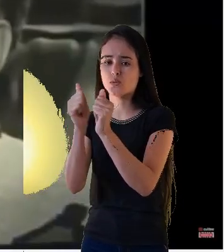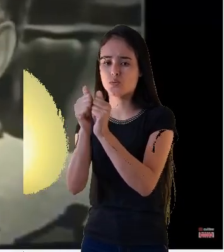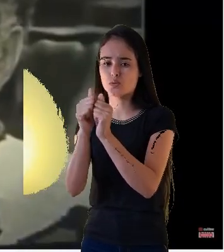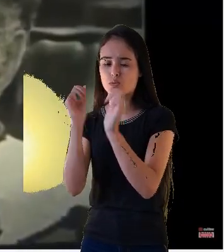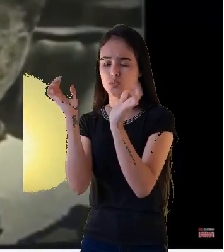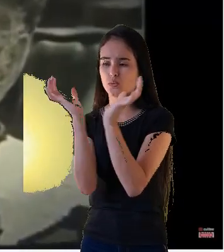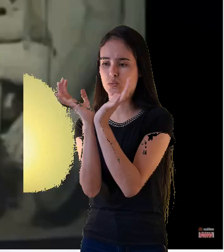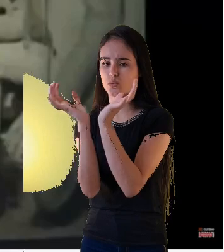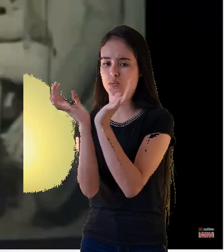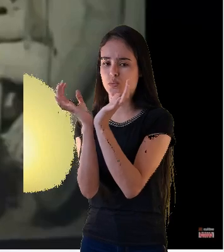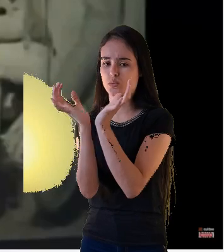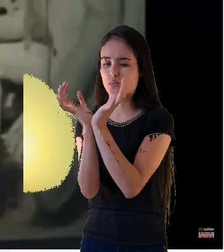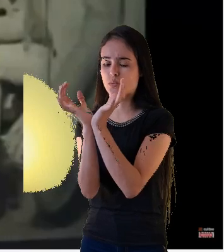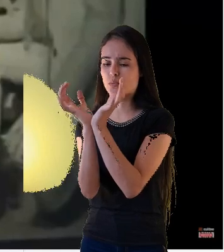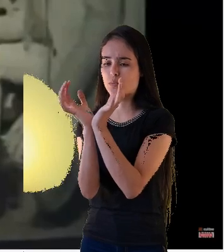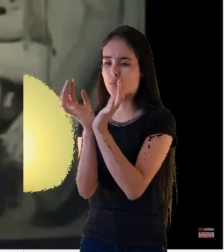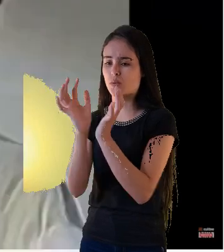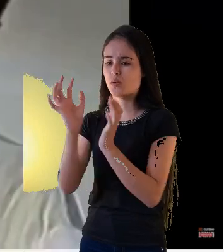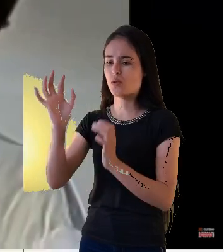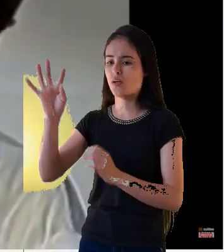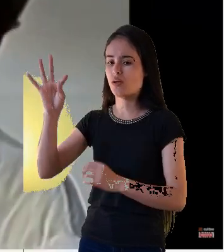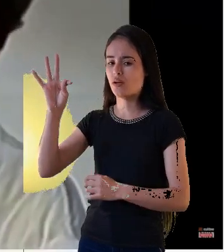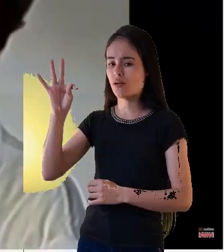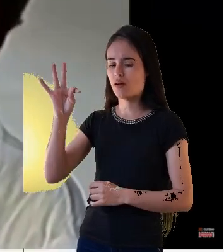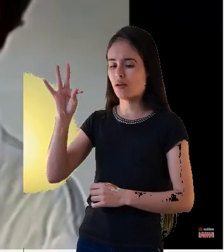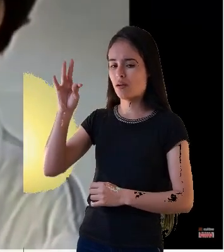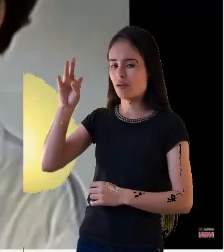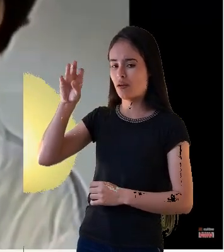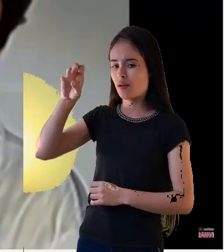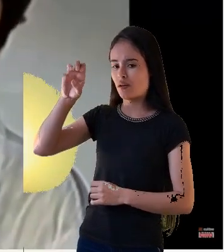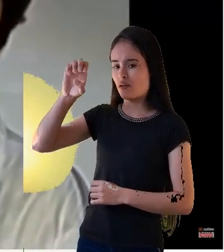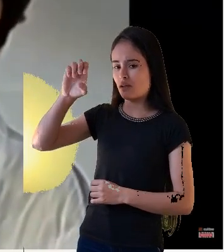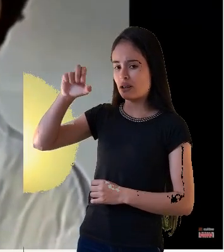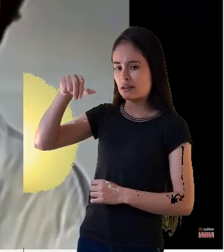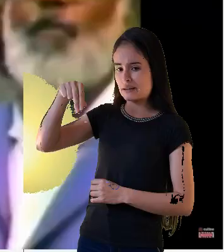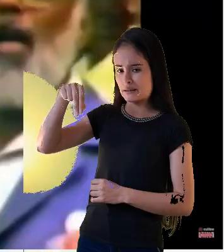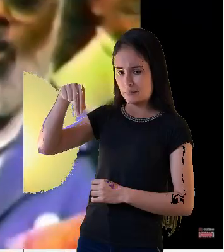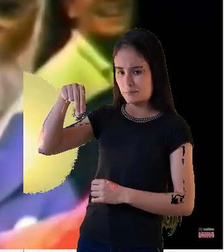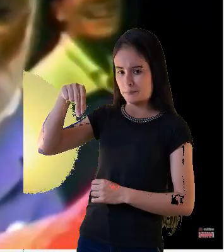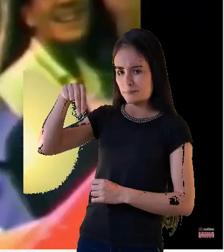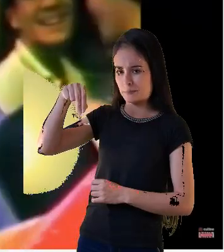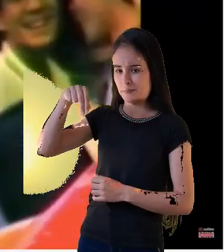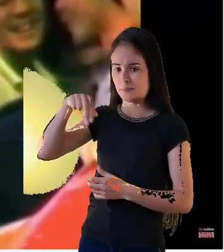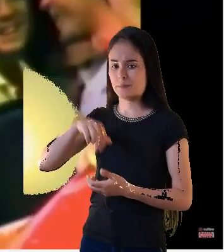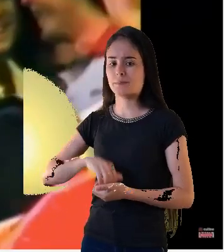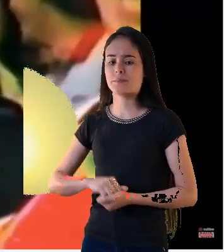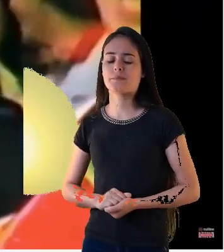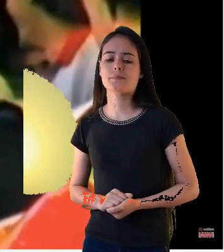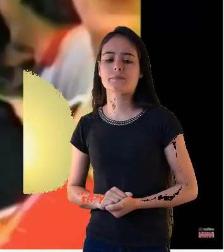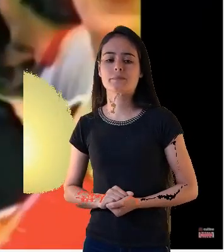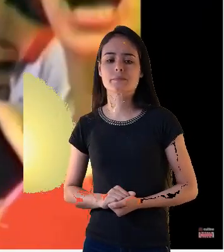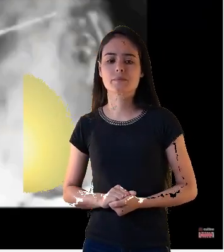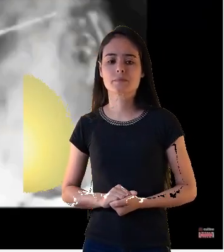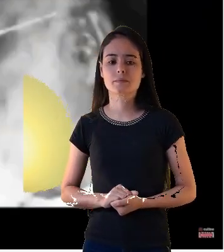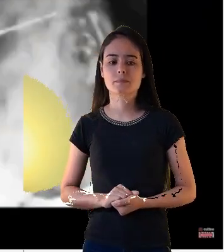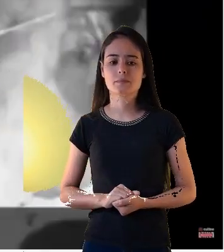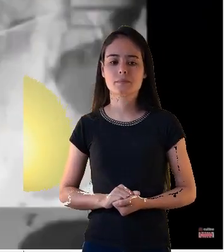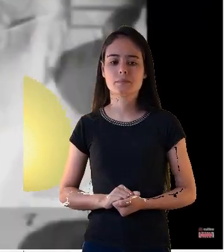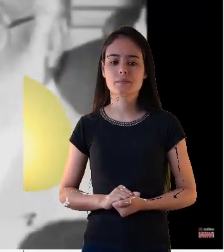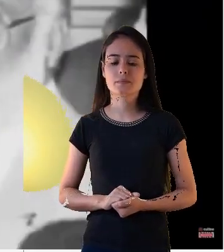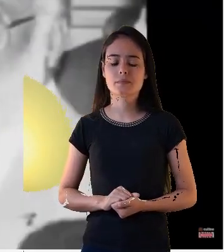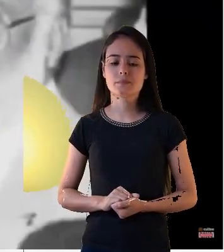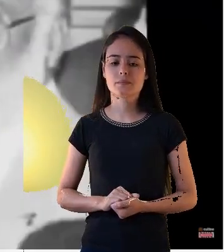racismo e a favor da arte negra. Voltando ao país, ele continuou essa luta, participando do movimento social